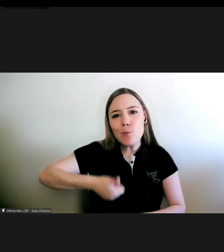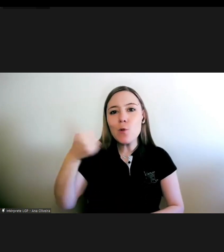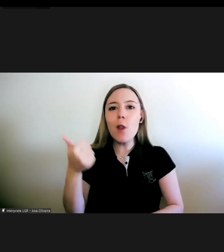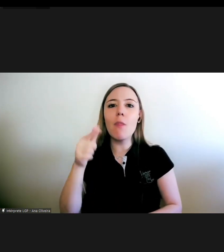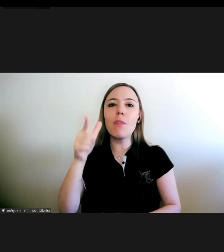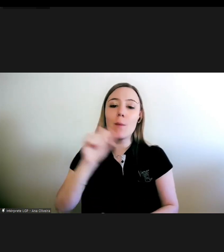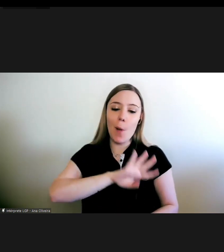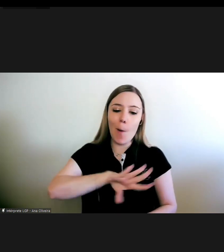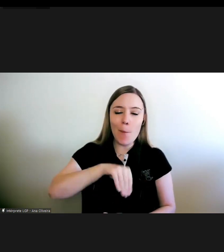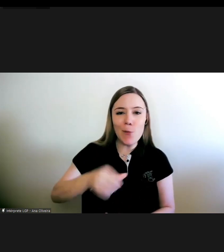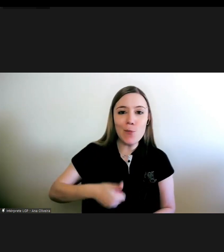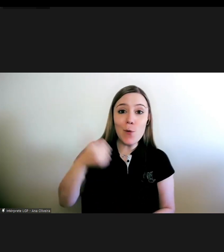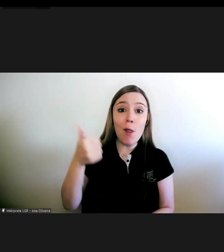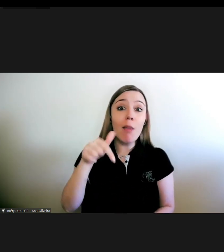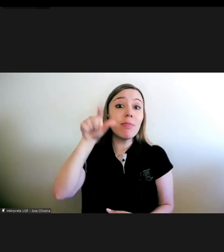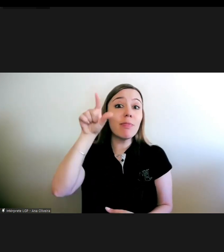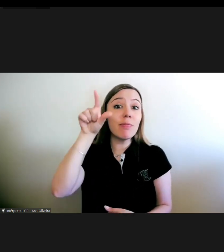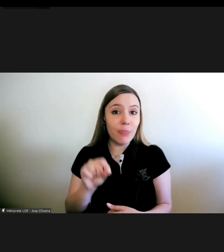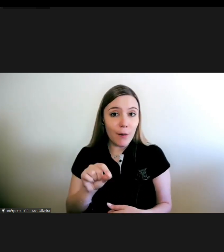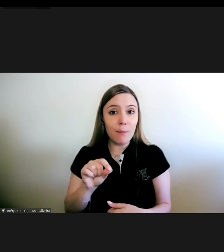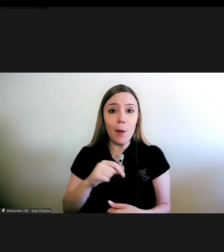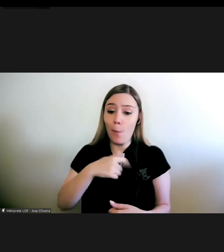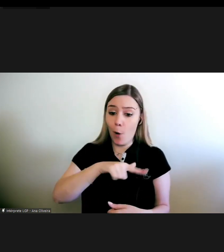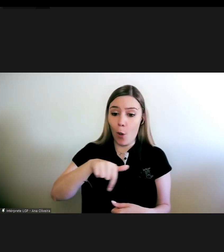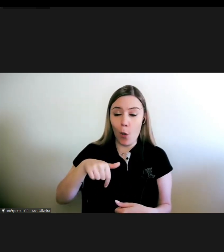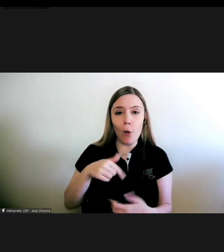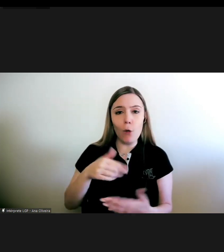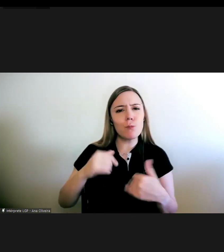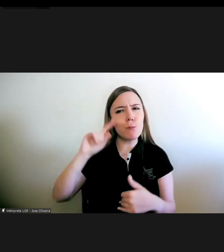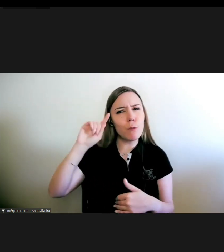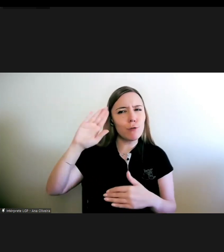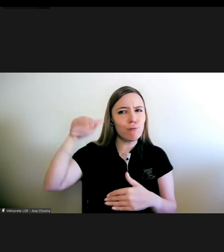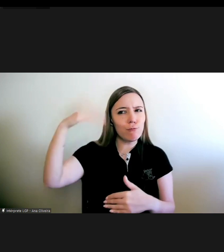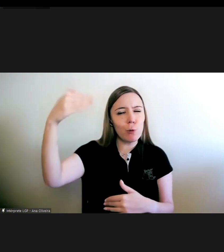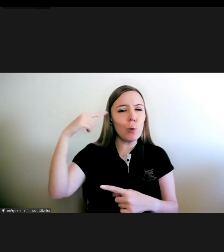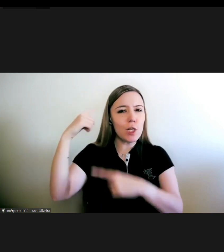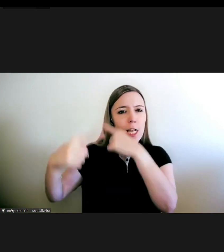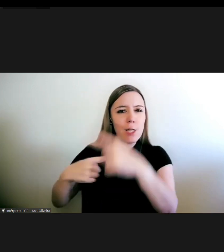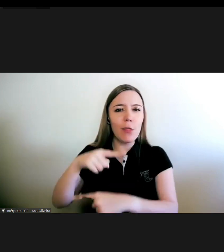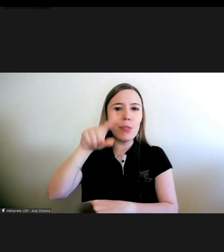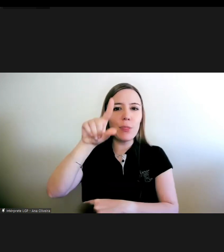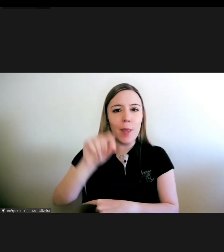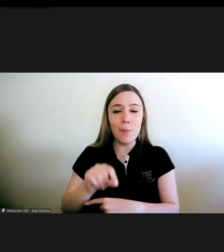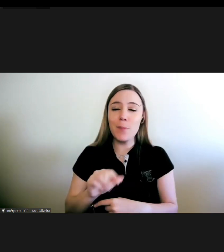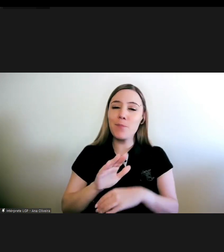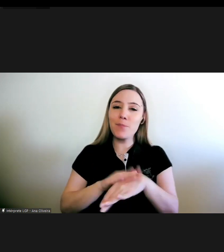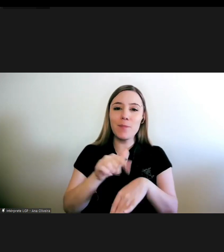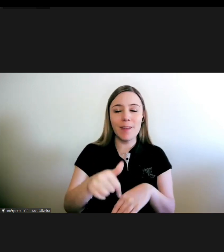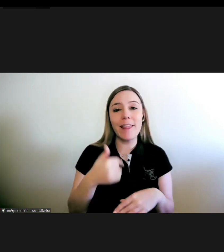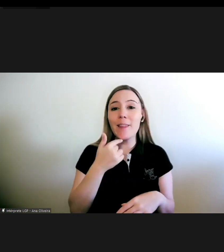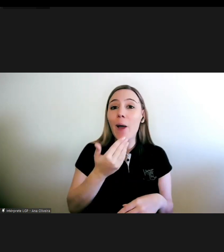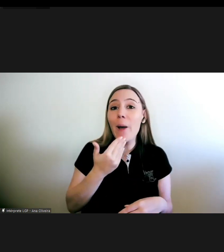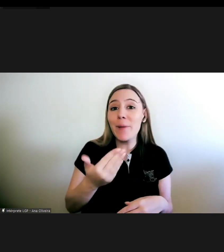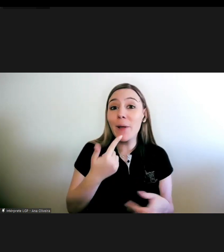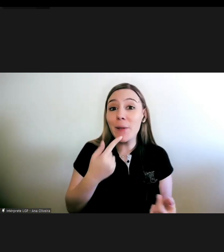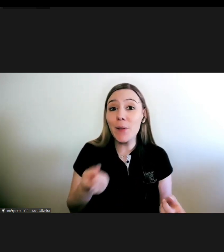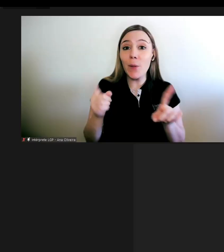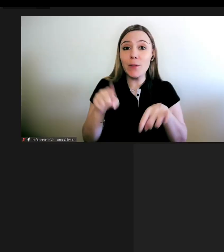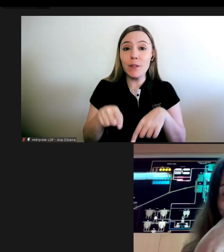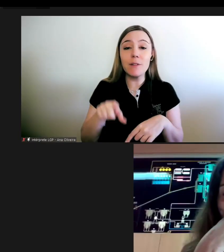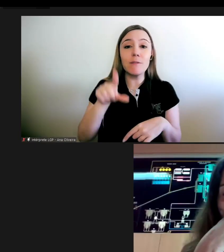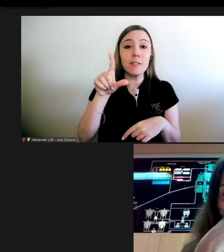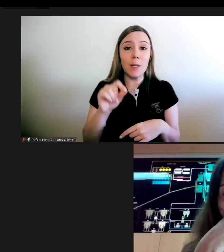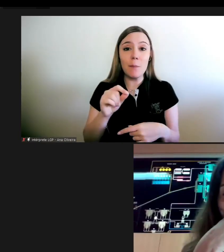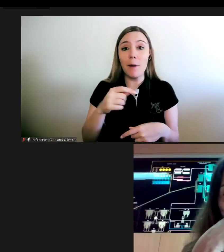mundo mais sustentável para nós e para as gerações futuras. E com isto agradeço mais uma vez também às